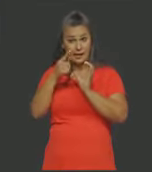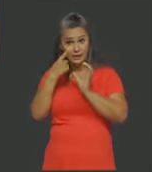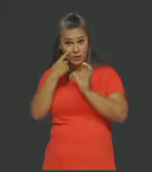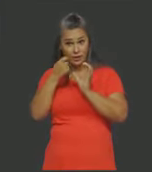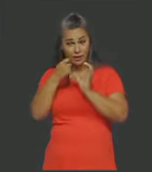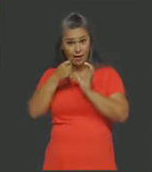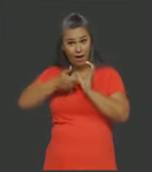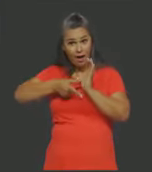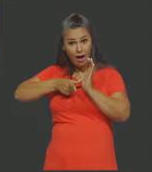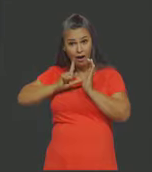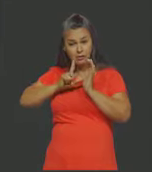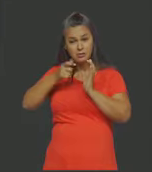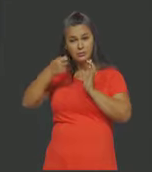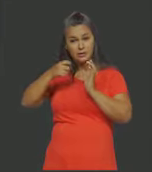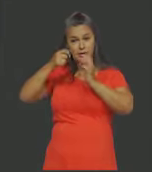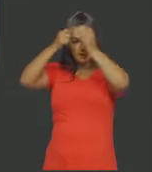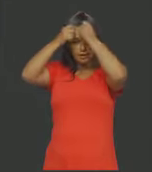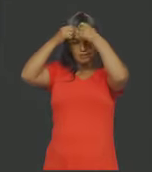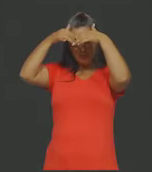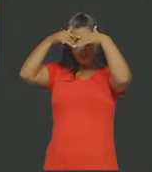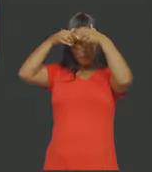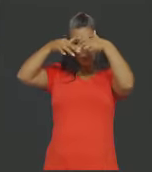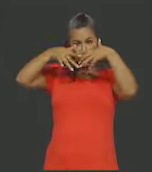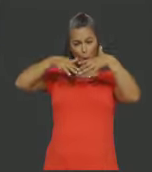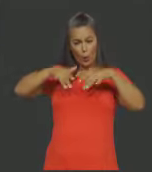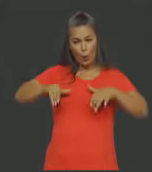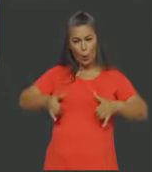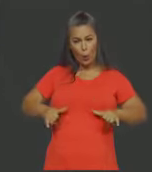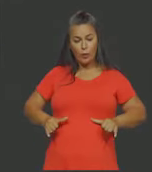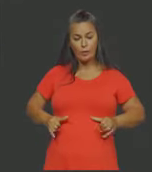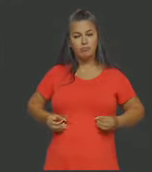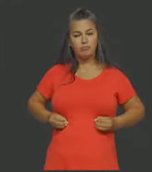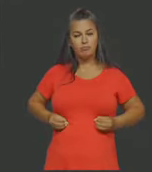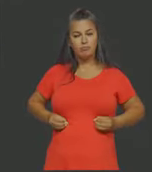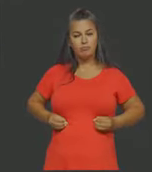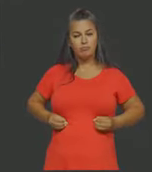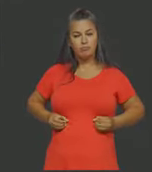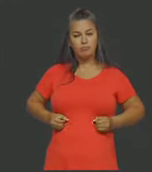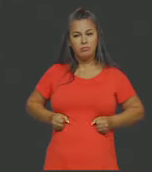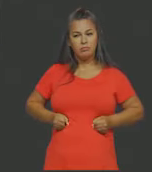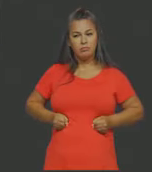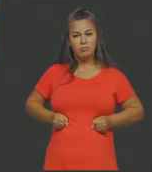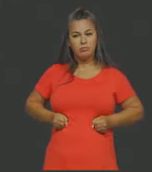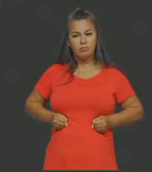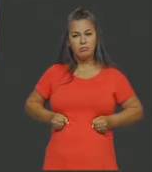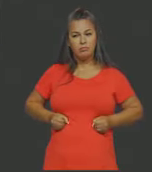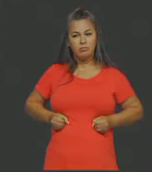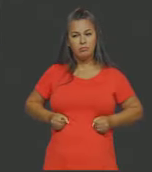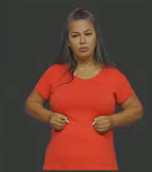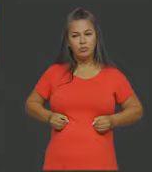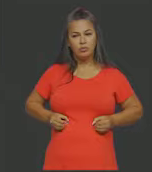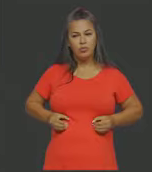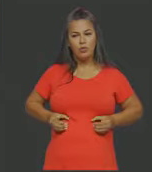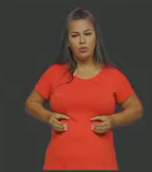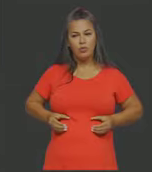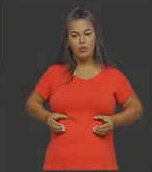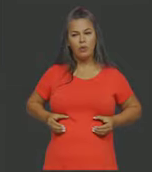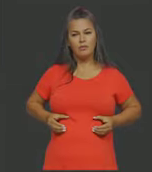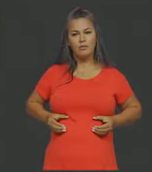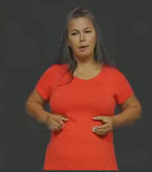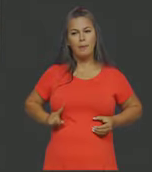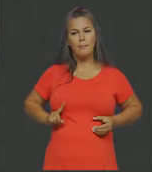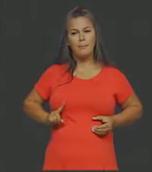vou desenvolvendo o gameta feminino, a célula reprodutora, mas o útero tem que estar pronto